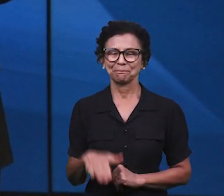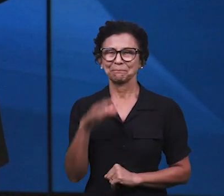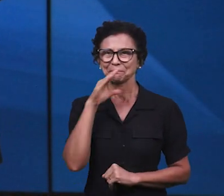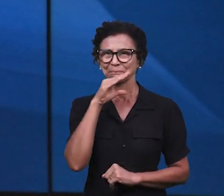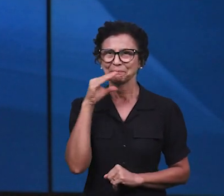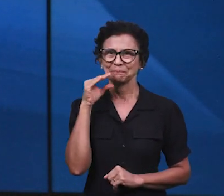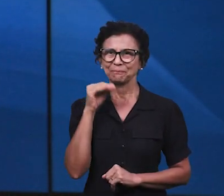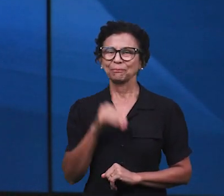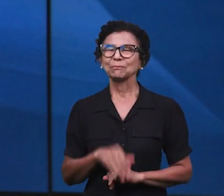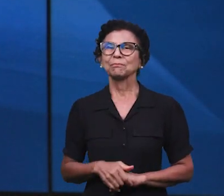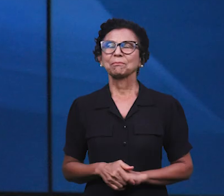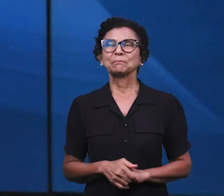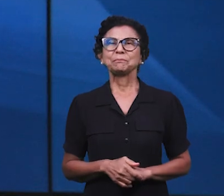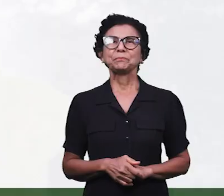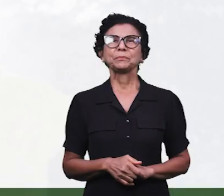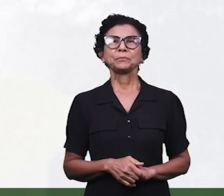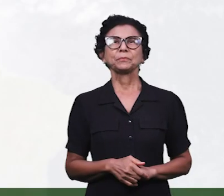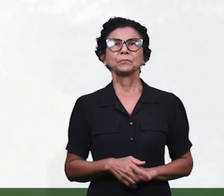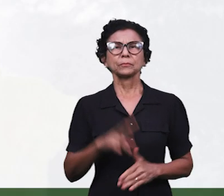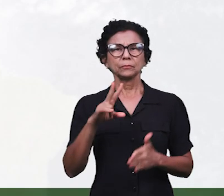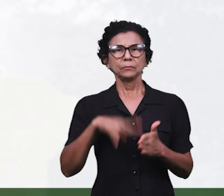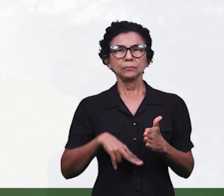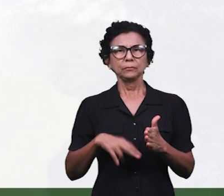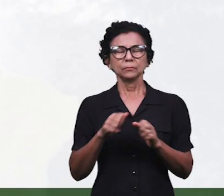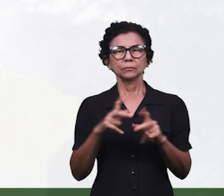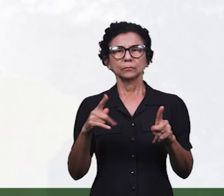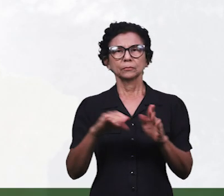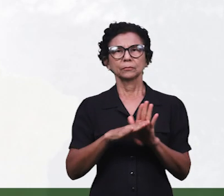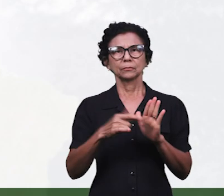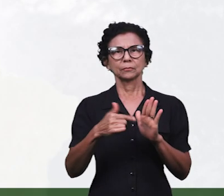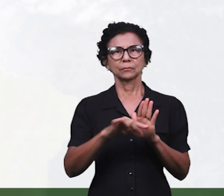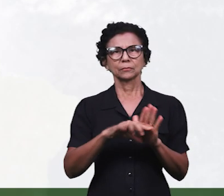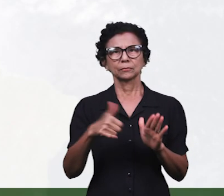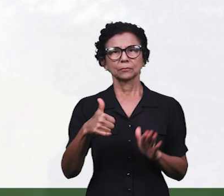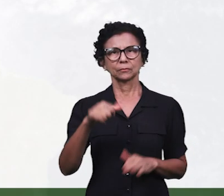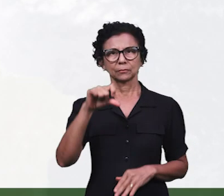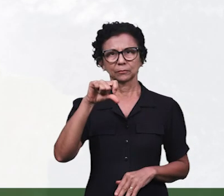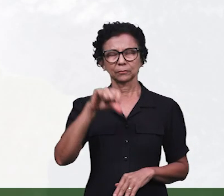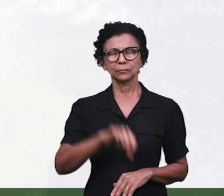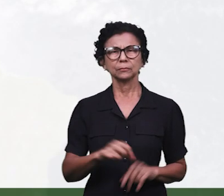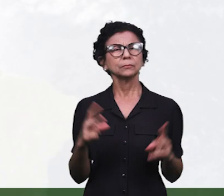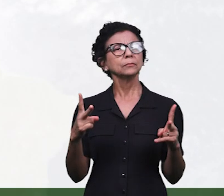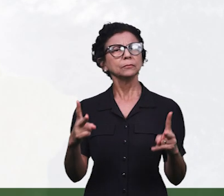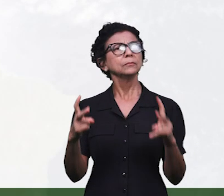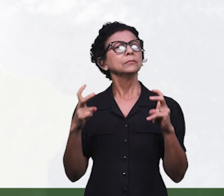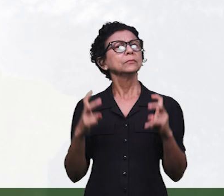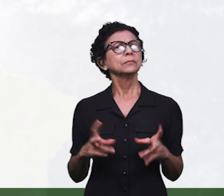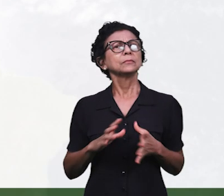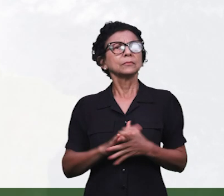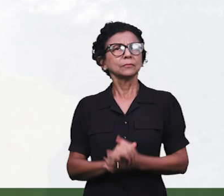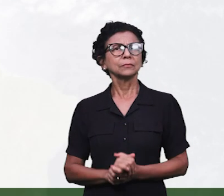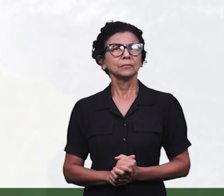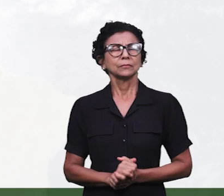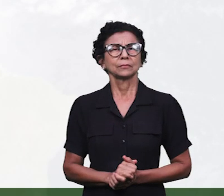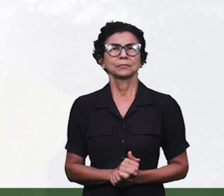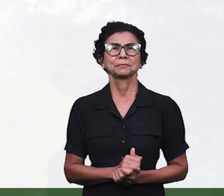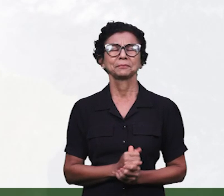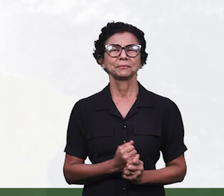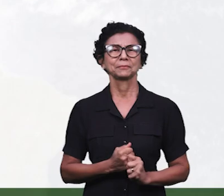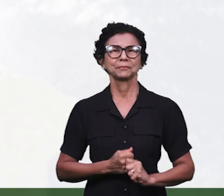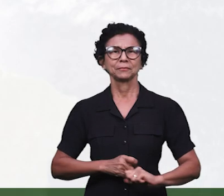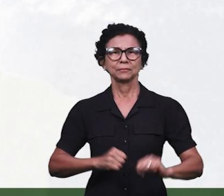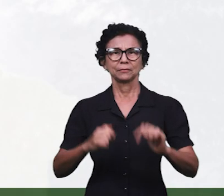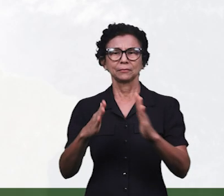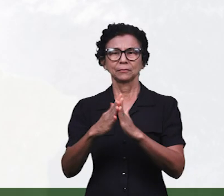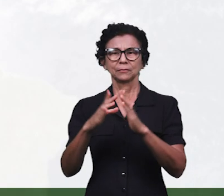intermediários e adolescentes, e ela diz o seguinte, ela diz assim, lendo Apocalipse capítulo 2, verso 19, identifique como os fiéis na